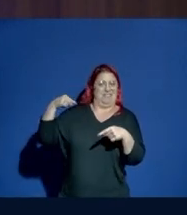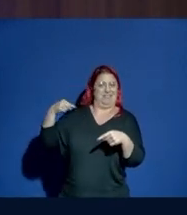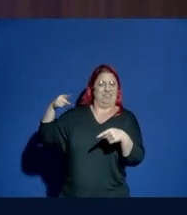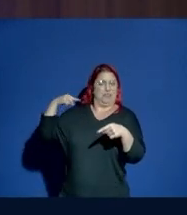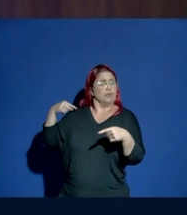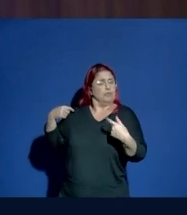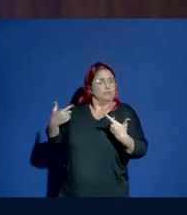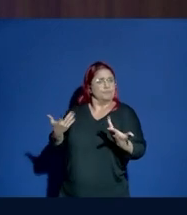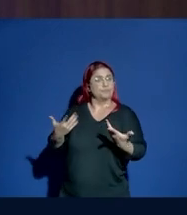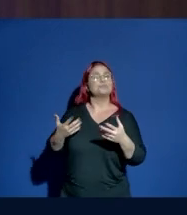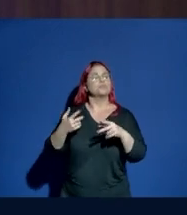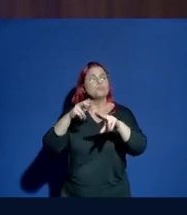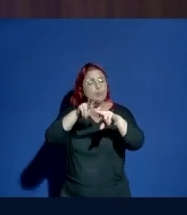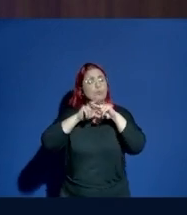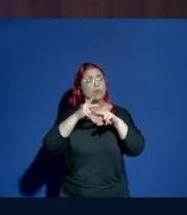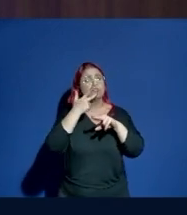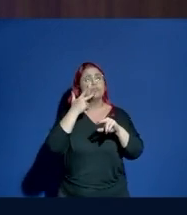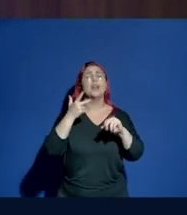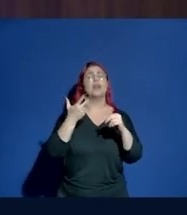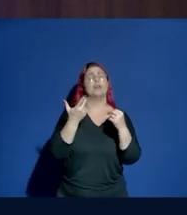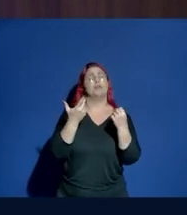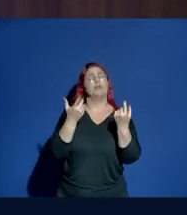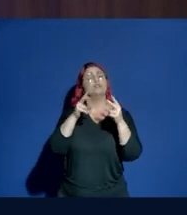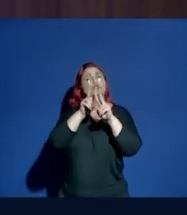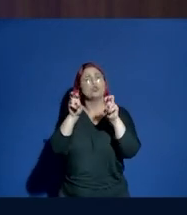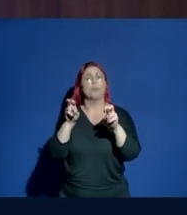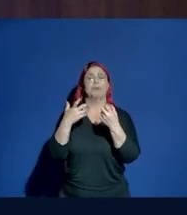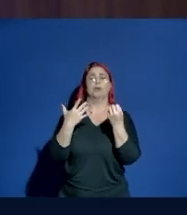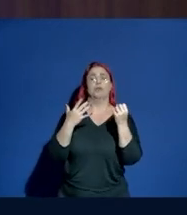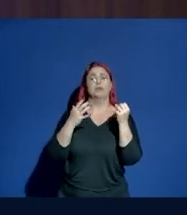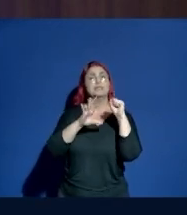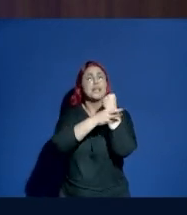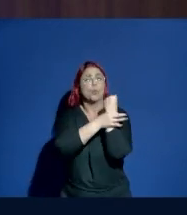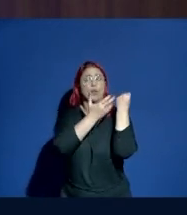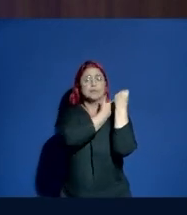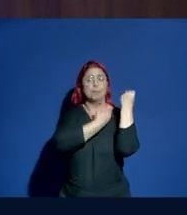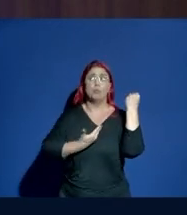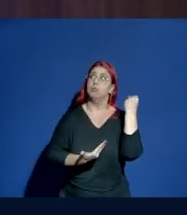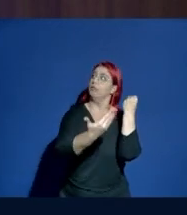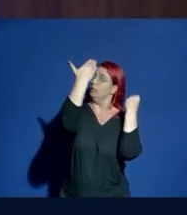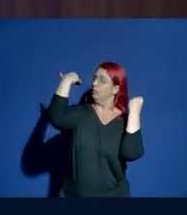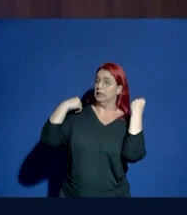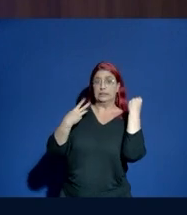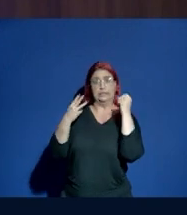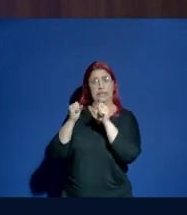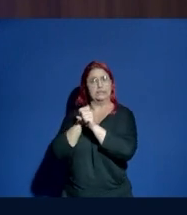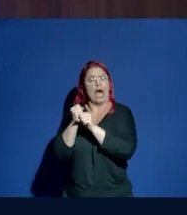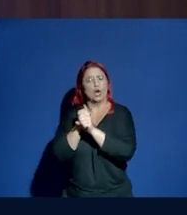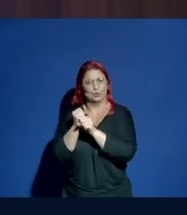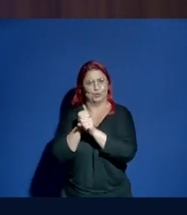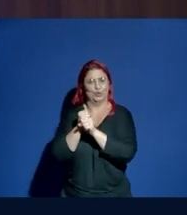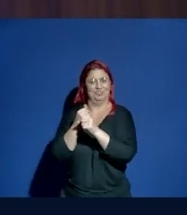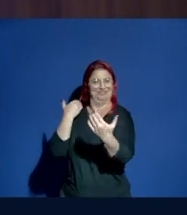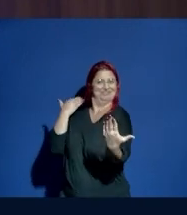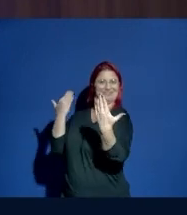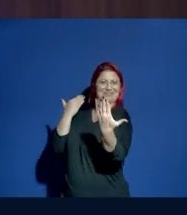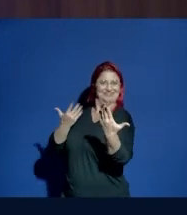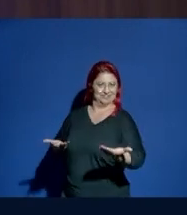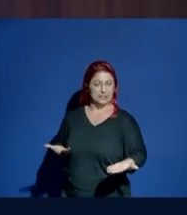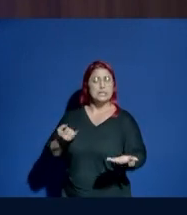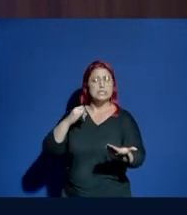isso quando eu falei aqui de Segurança Pública eu chamei um olhar para anos então se nós olharmos 30 anos também esse mesmo agronegócio